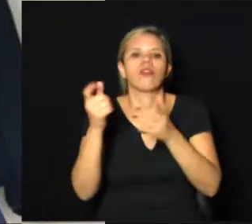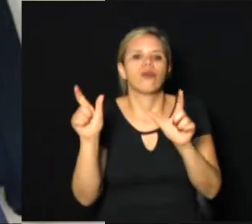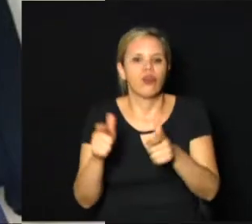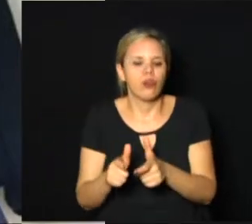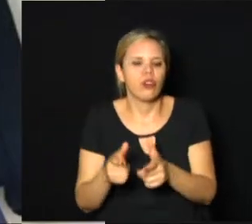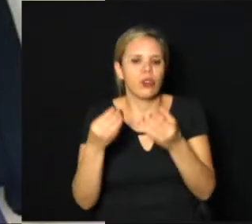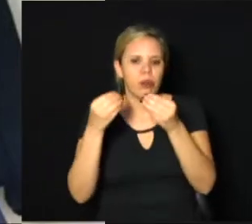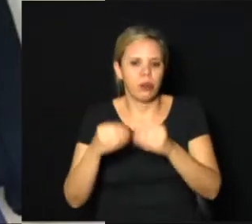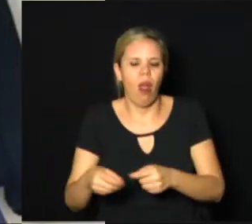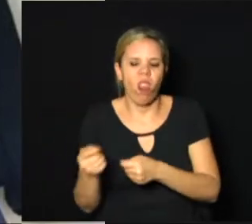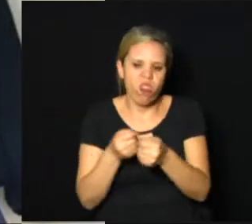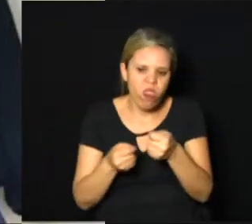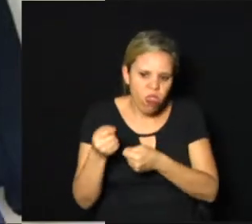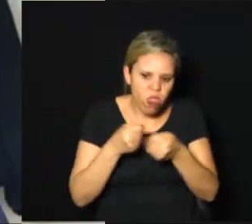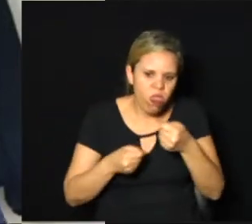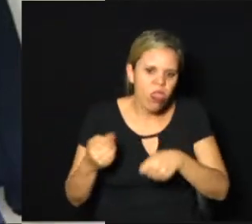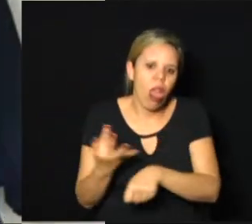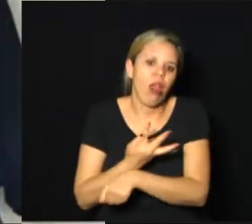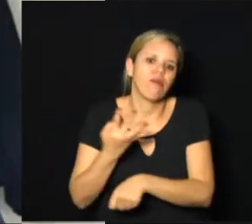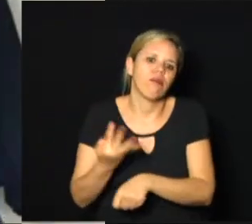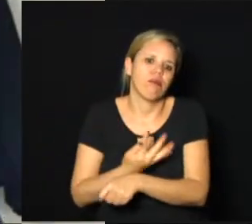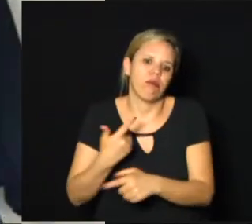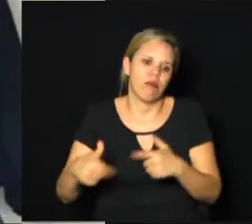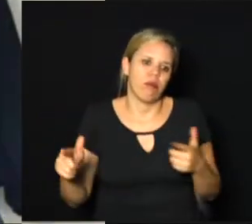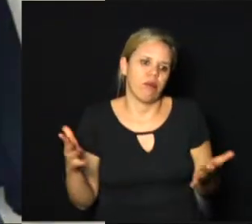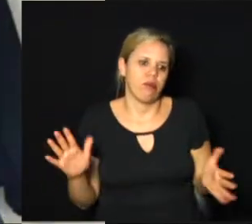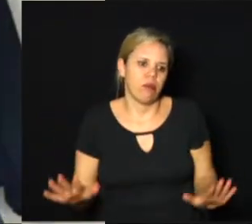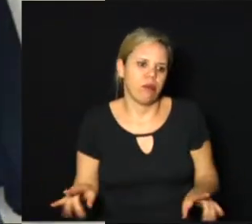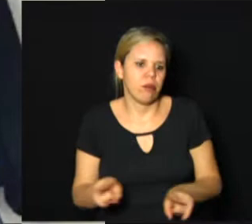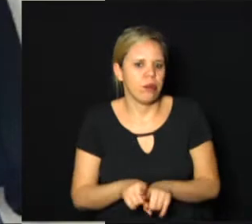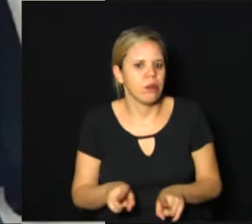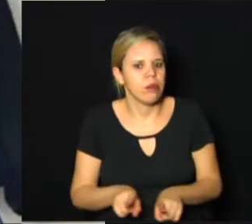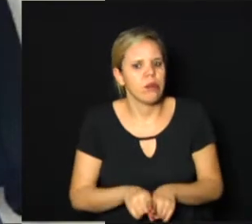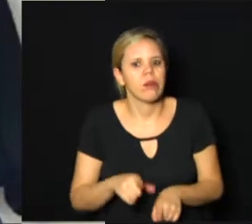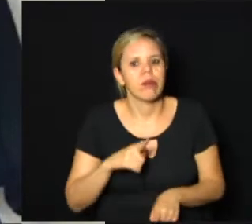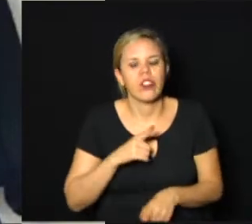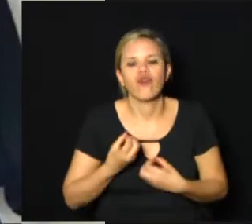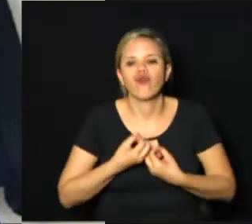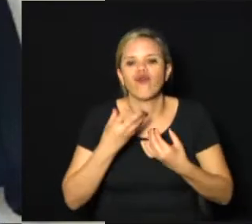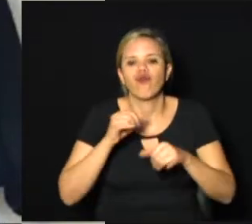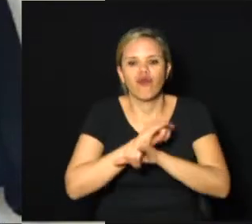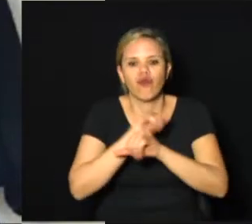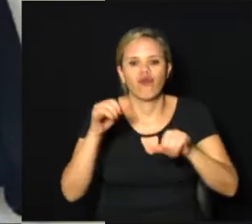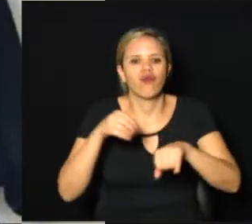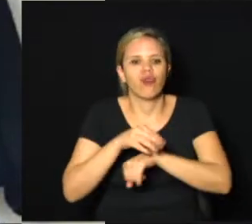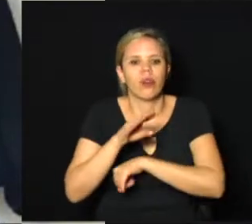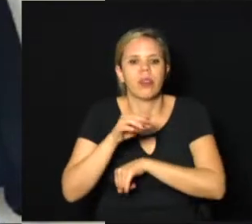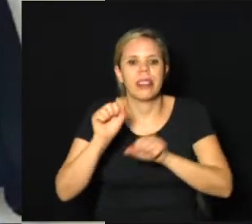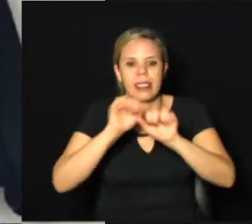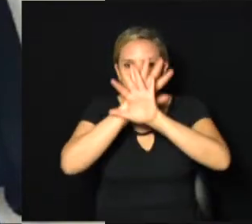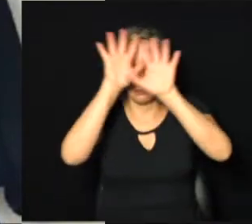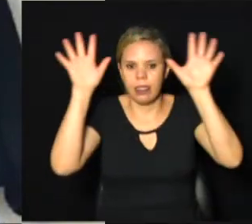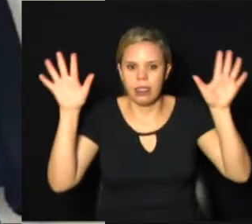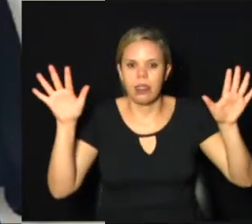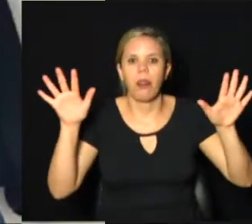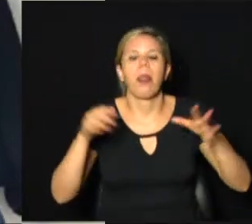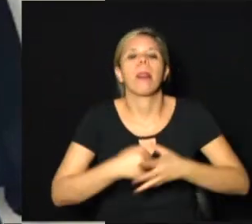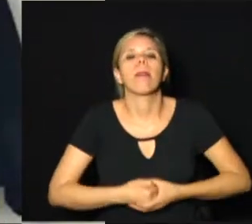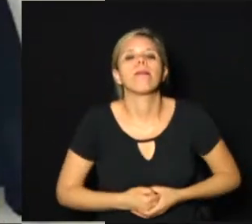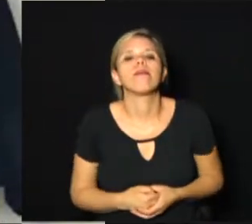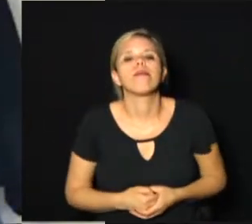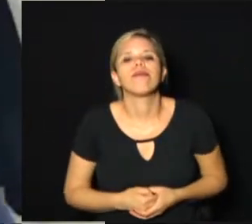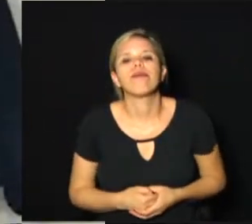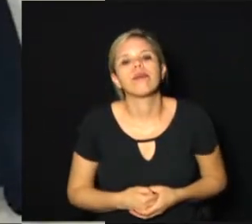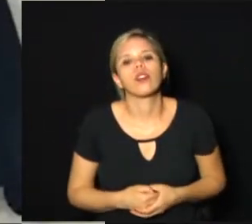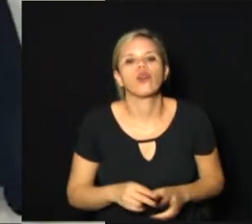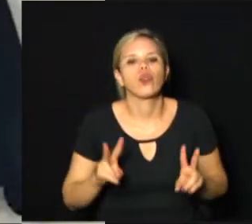econômicos dessa crise e também tem buscado trazer informações, né, e esclarecer